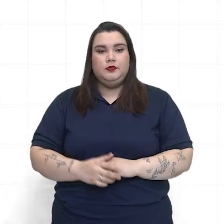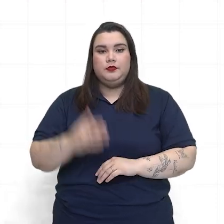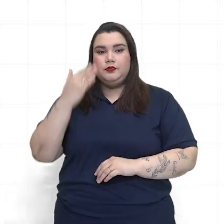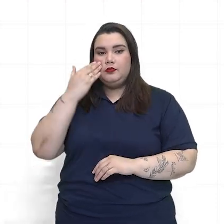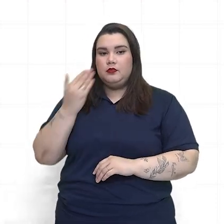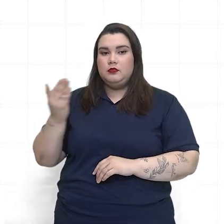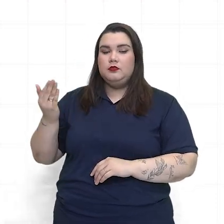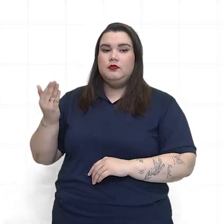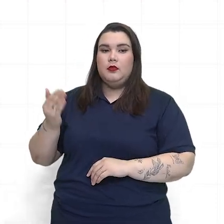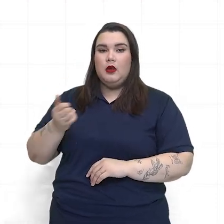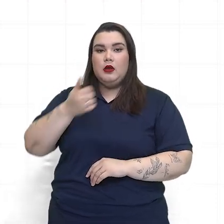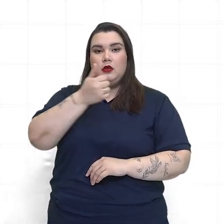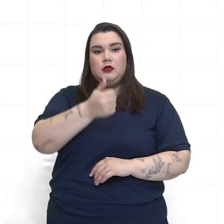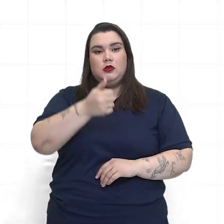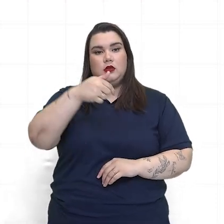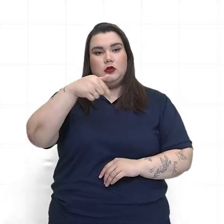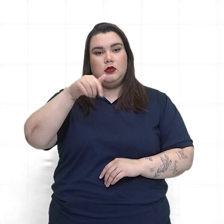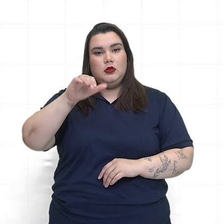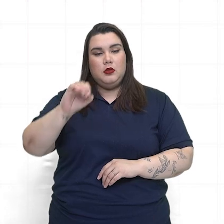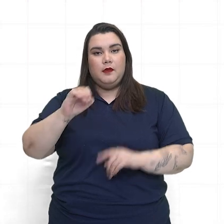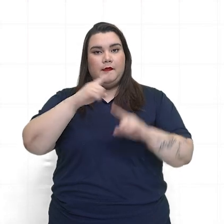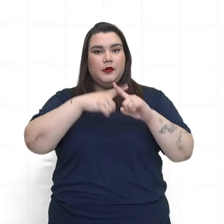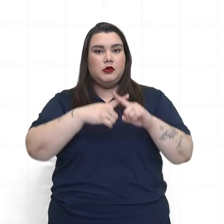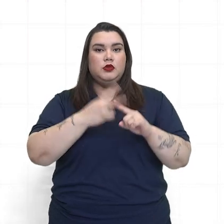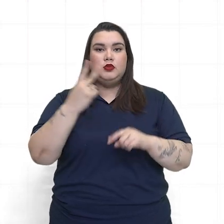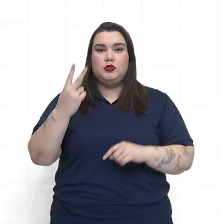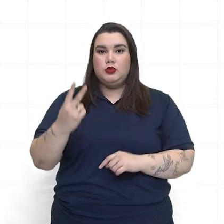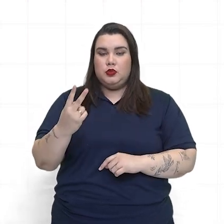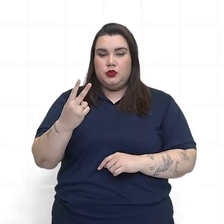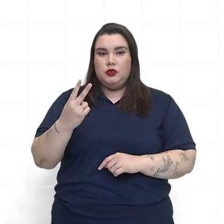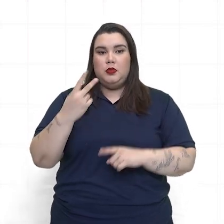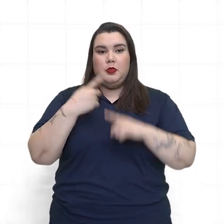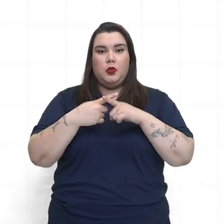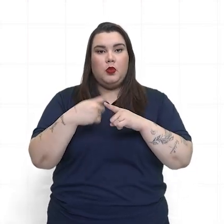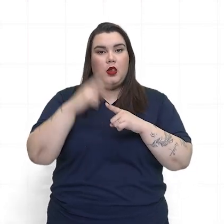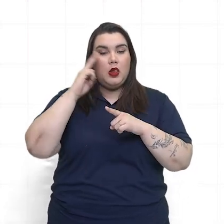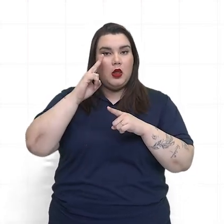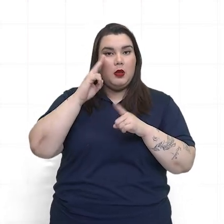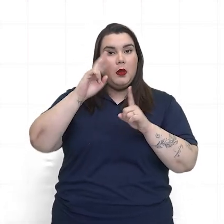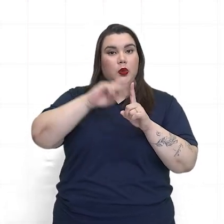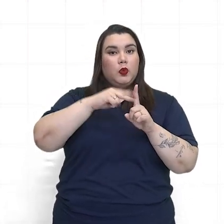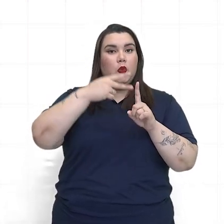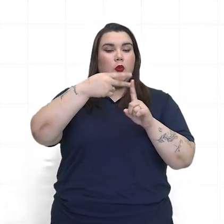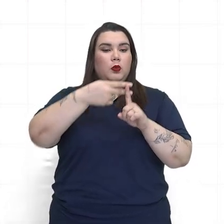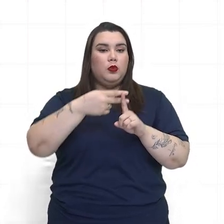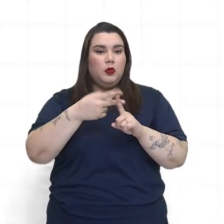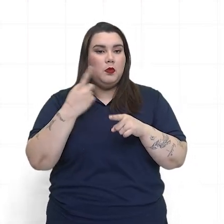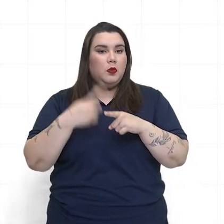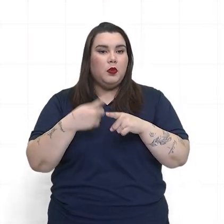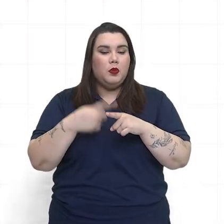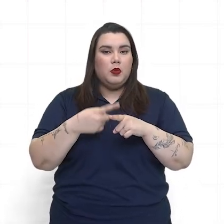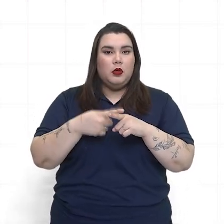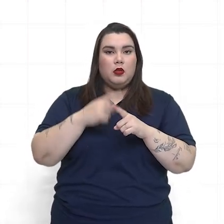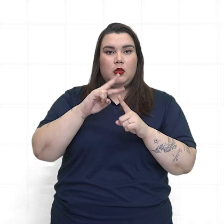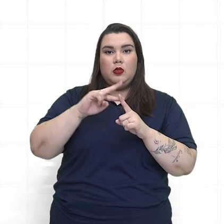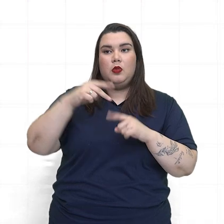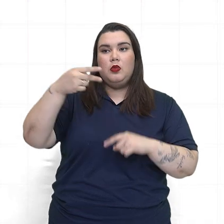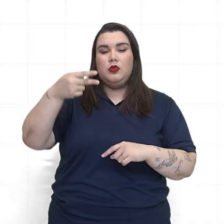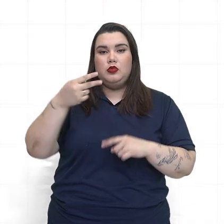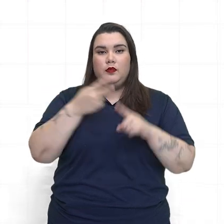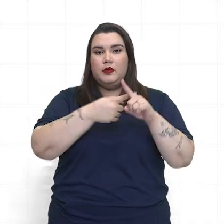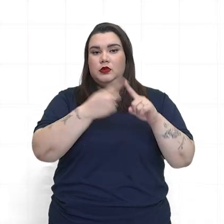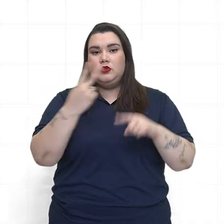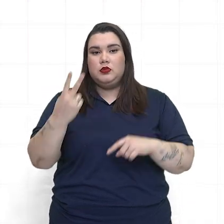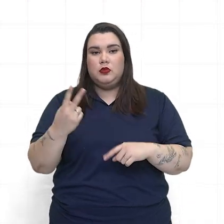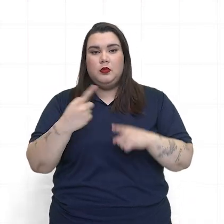faz? Pega os 170 e vai multiplicar por 2, porque era o dobro, né? Por que aparece a multiplicação por 2? Porque eu tinha,